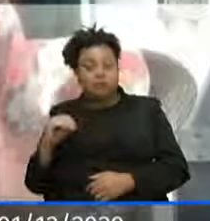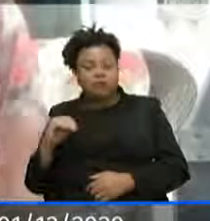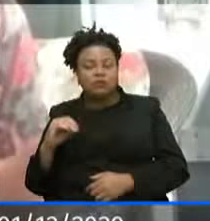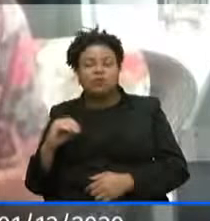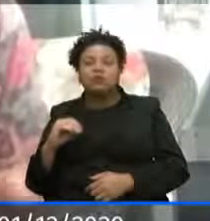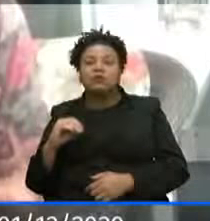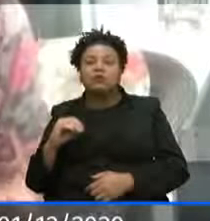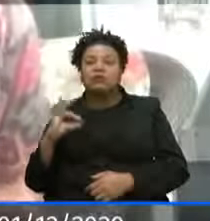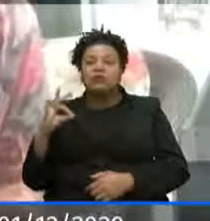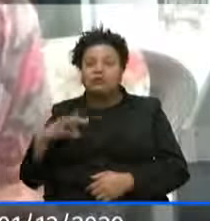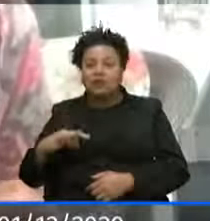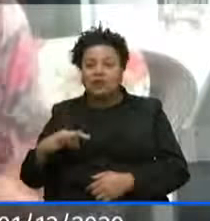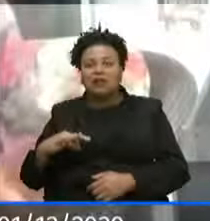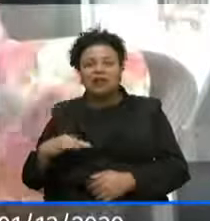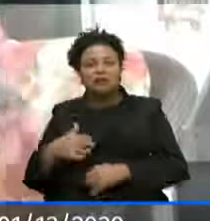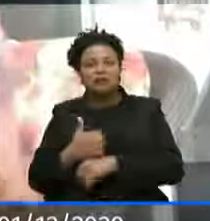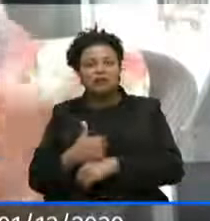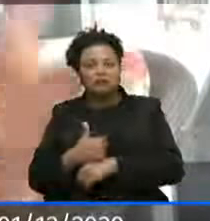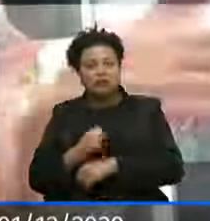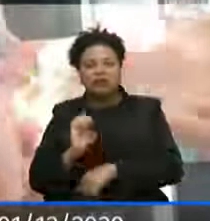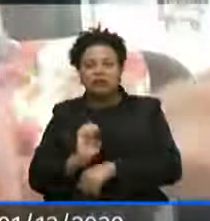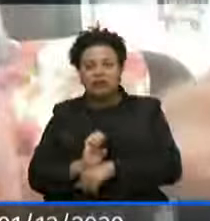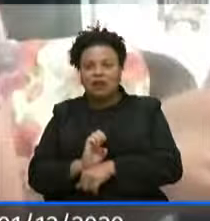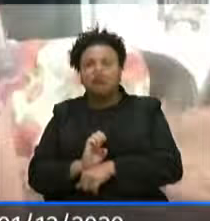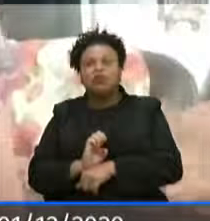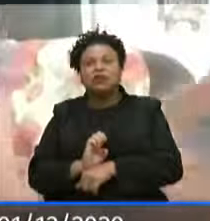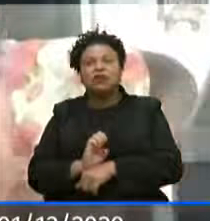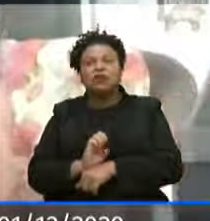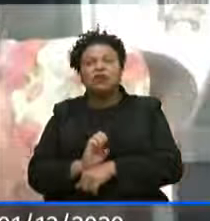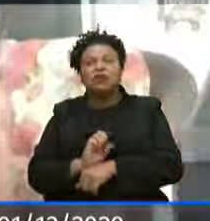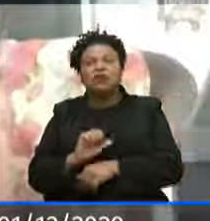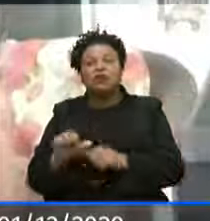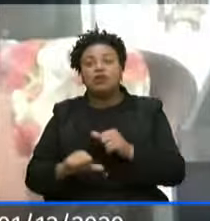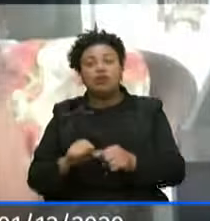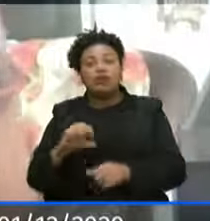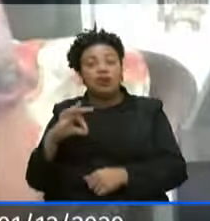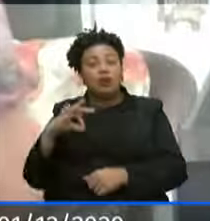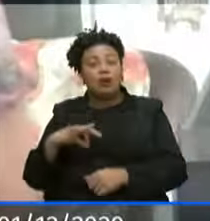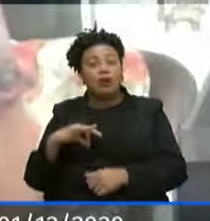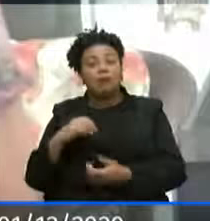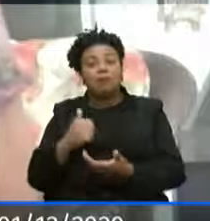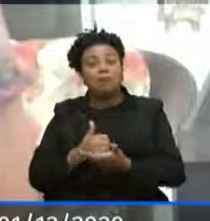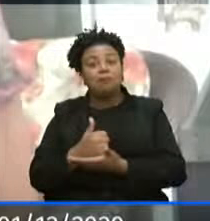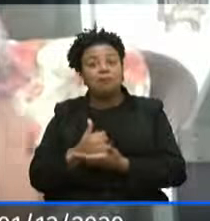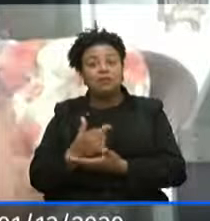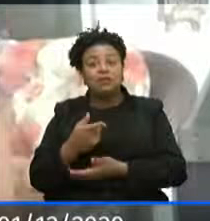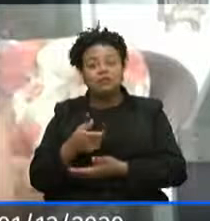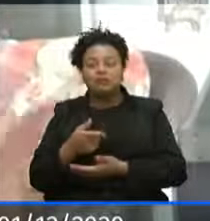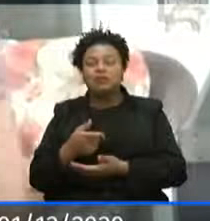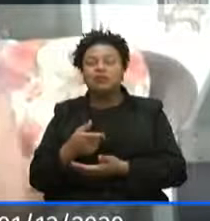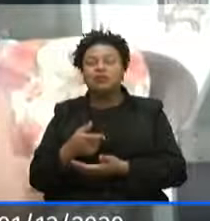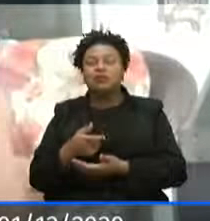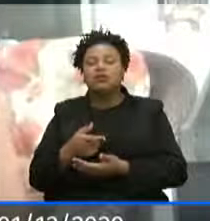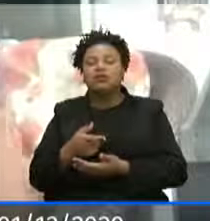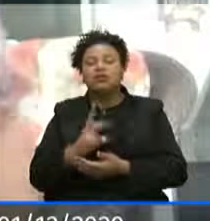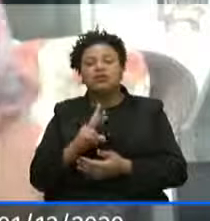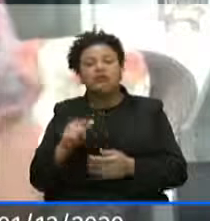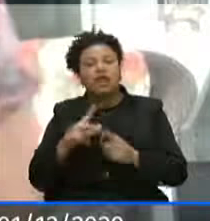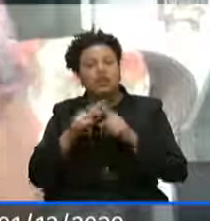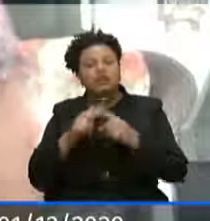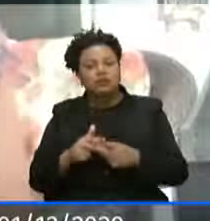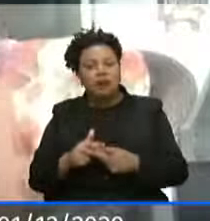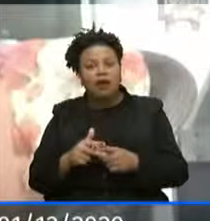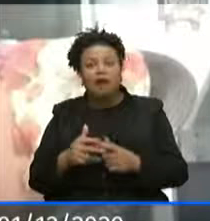piso salarial, que aliás a carreira do Estado agora virou só o piso, e se nem o piso nacionalmente vai reagir, vai